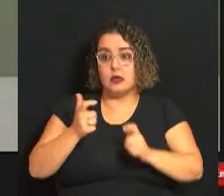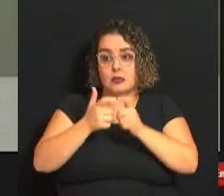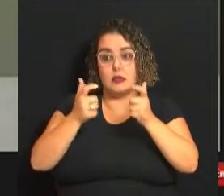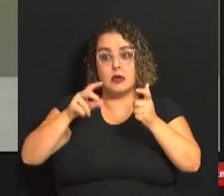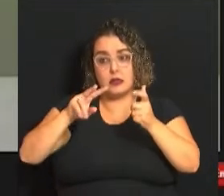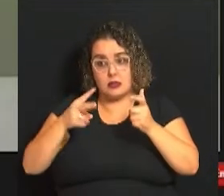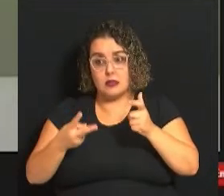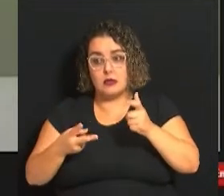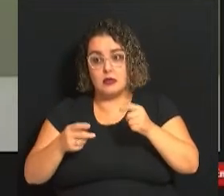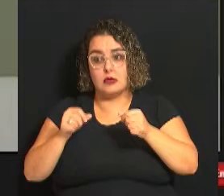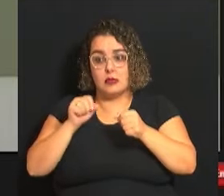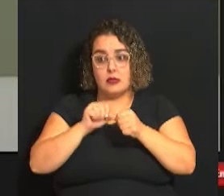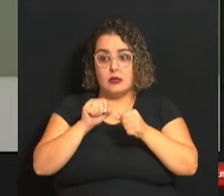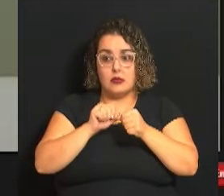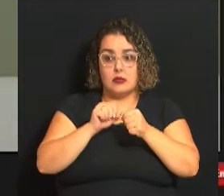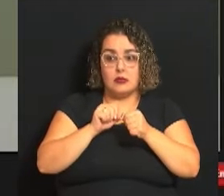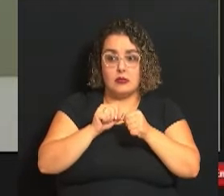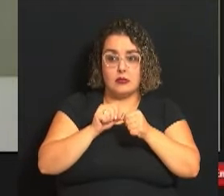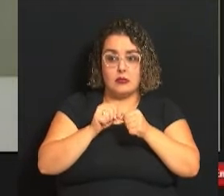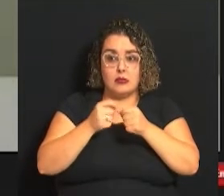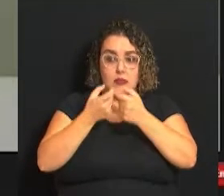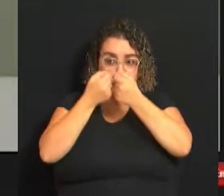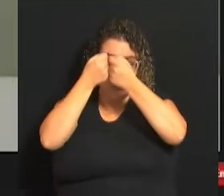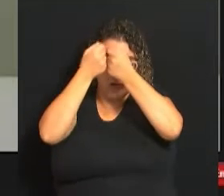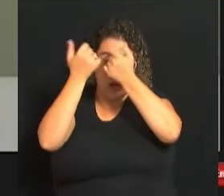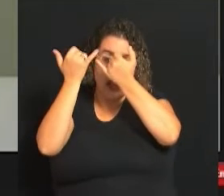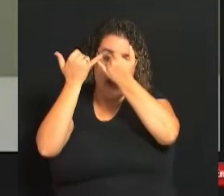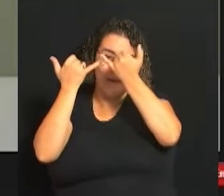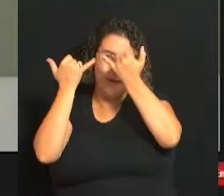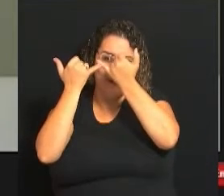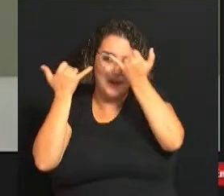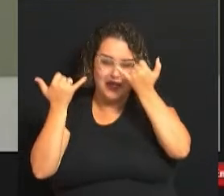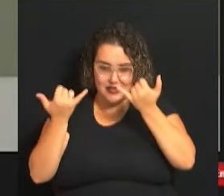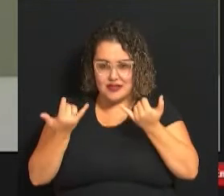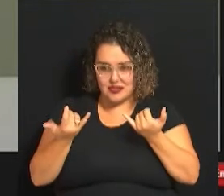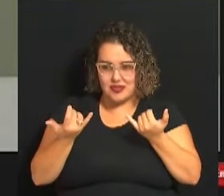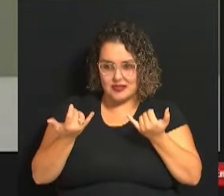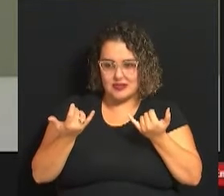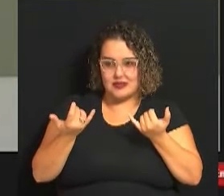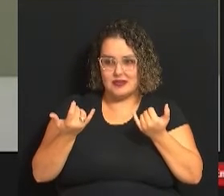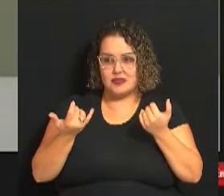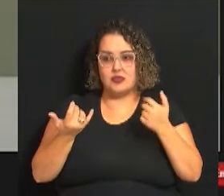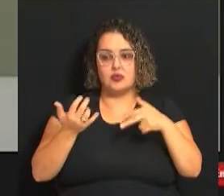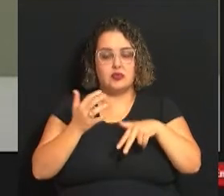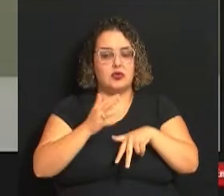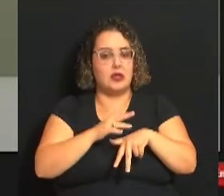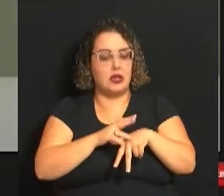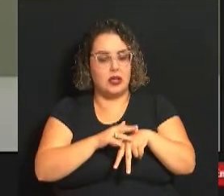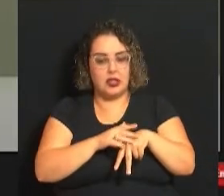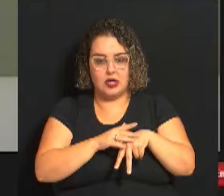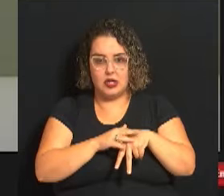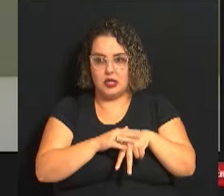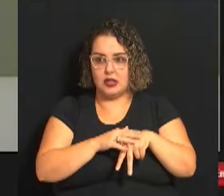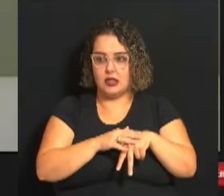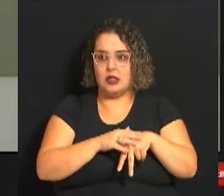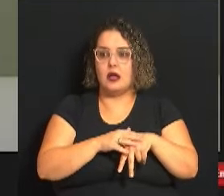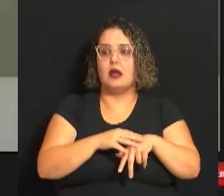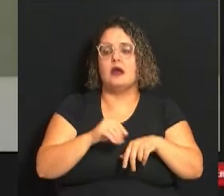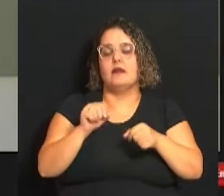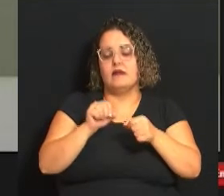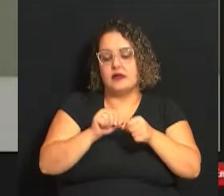a gente faz só uma ressecção parcial. Os pacientes, então, devem ser submetidos à radioterapia